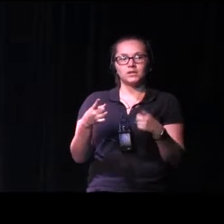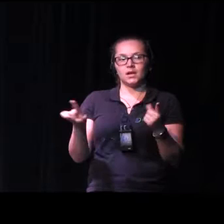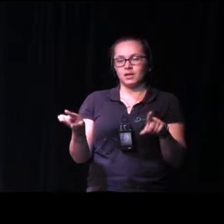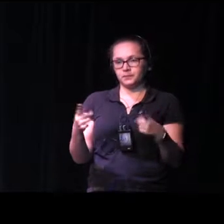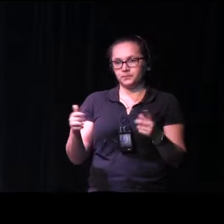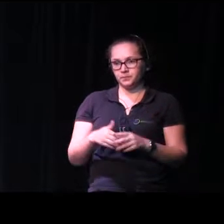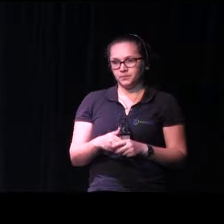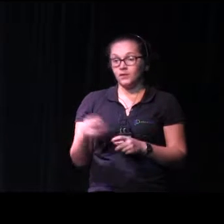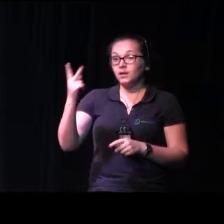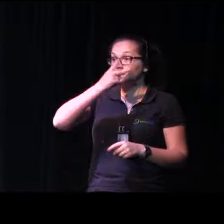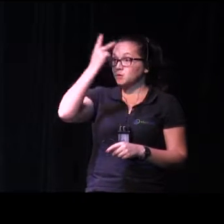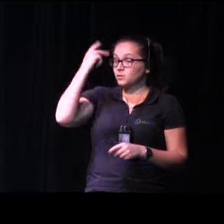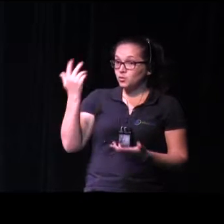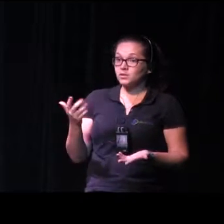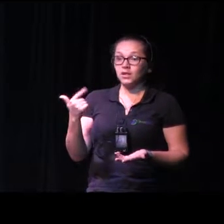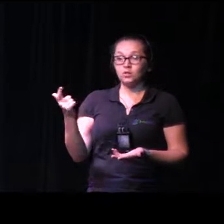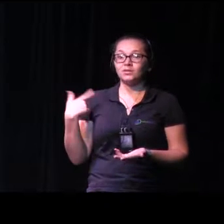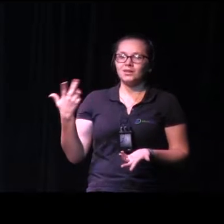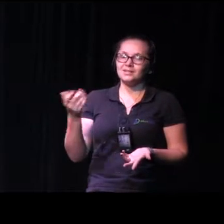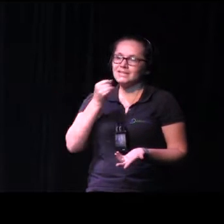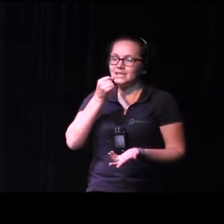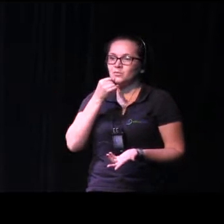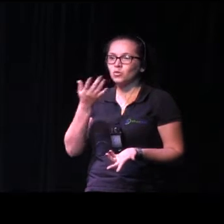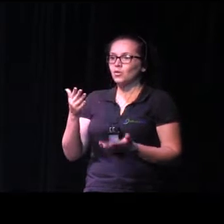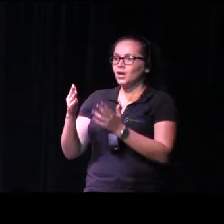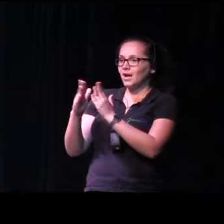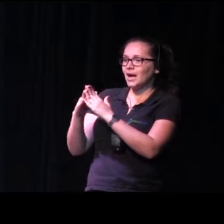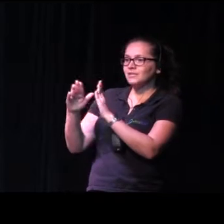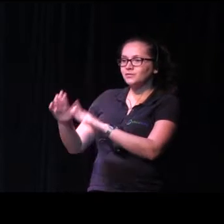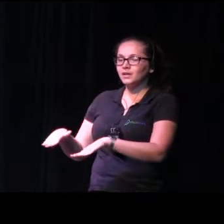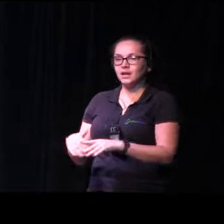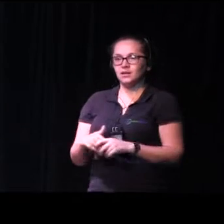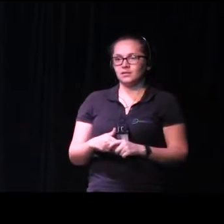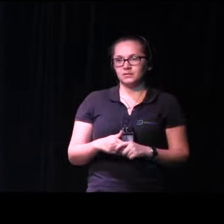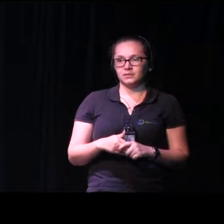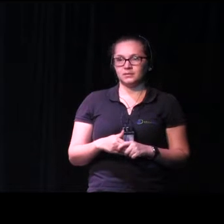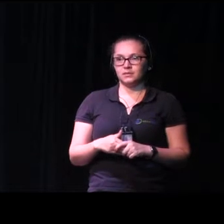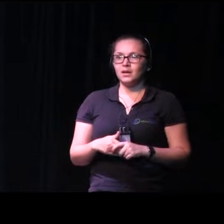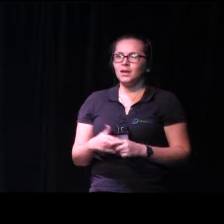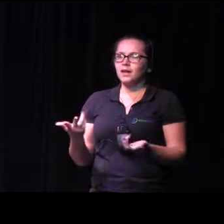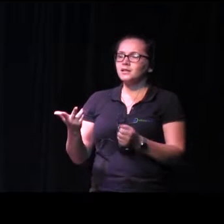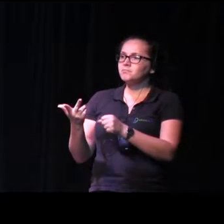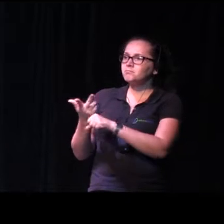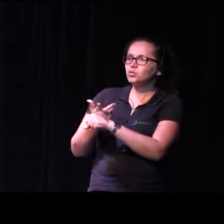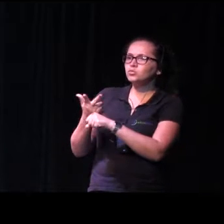da Música. E as pessoas que não têm onde ficar,